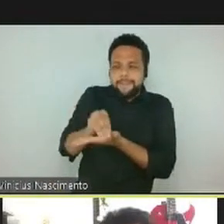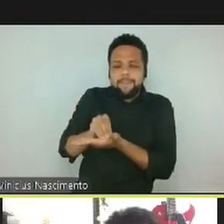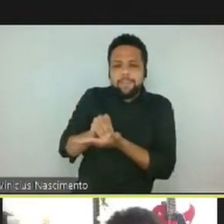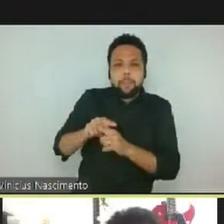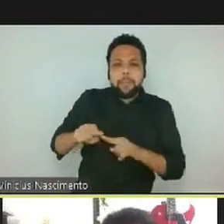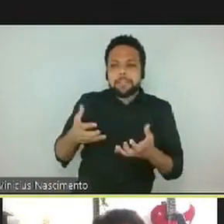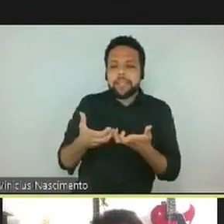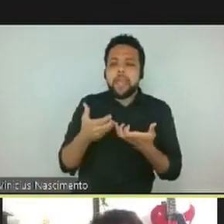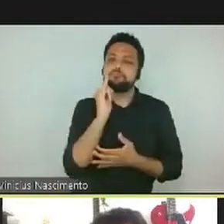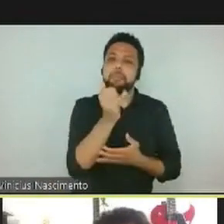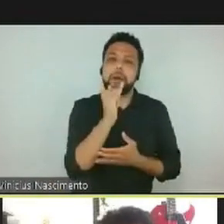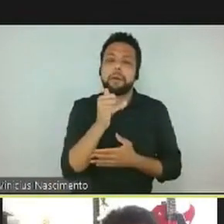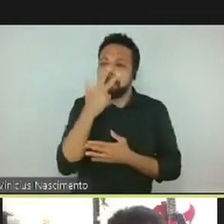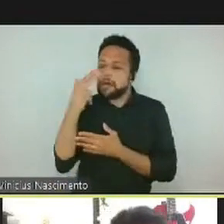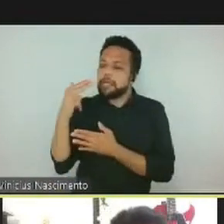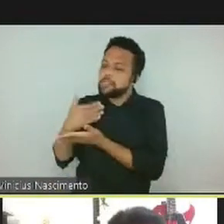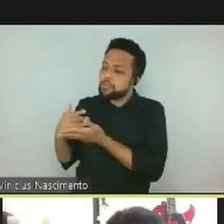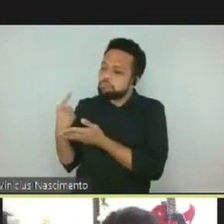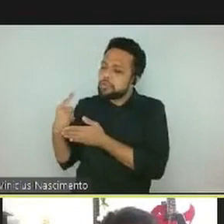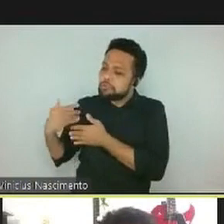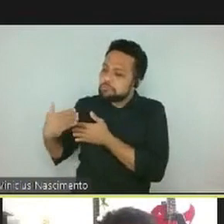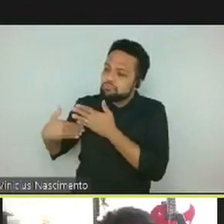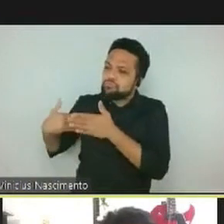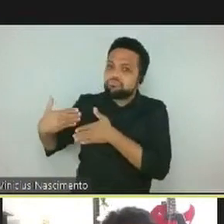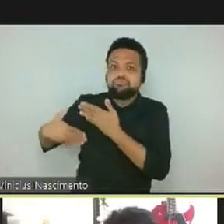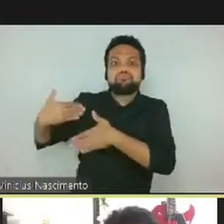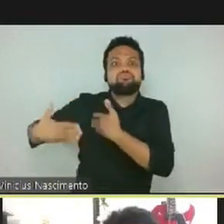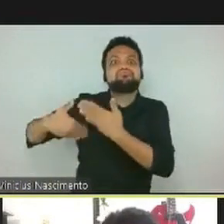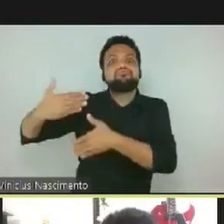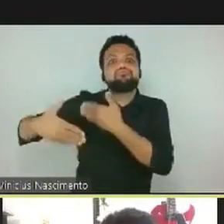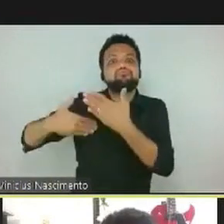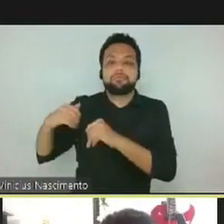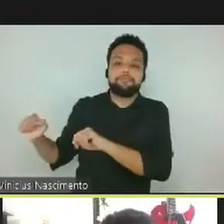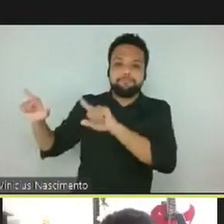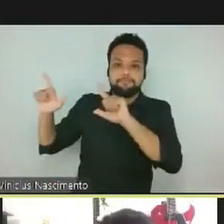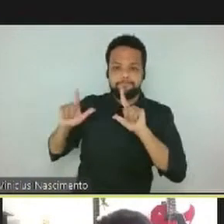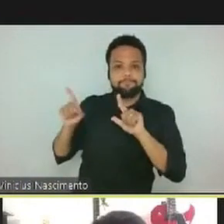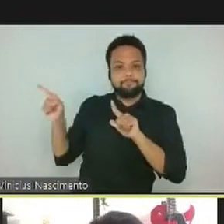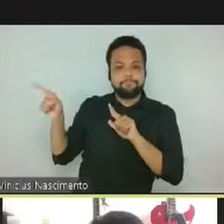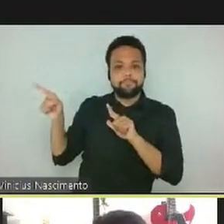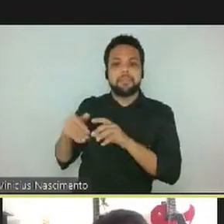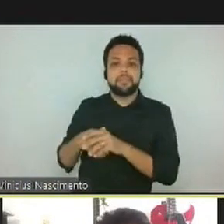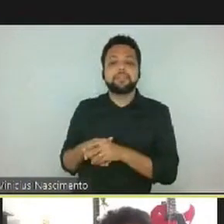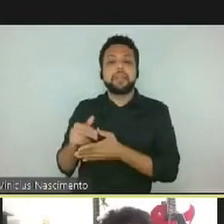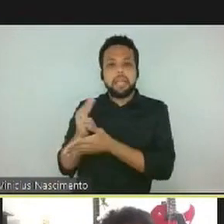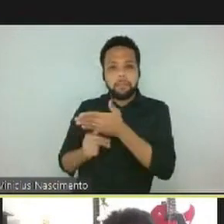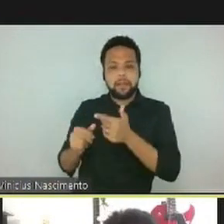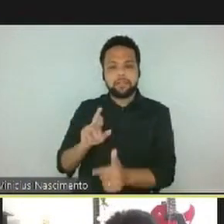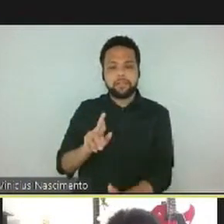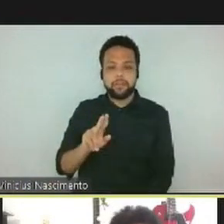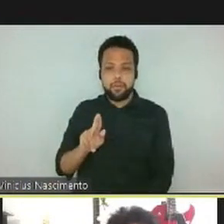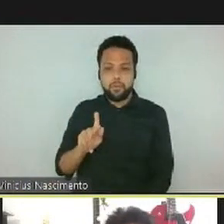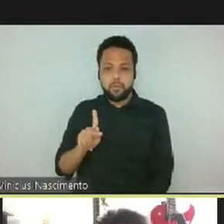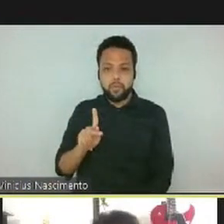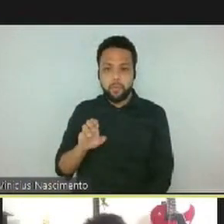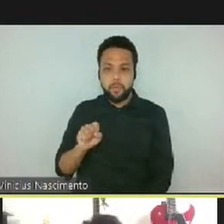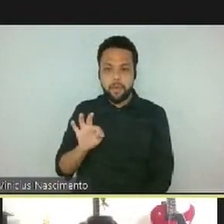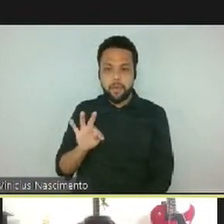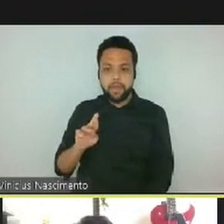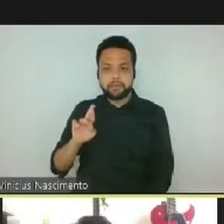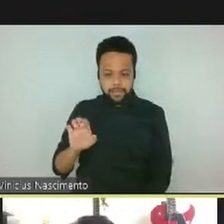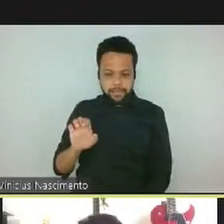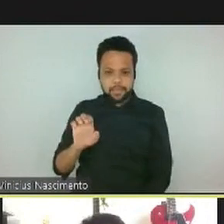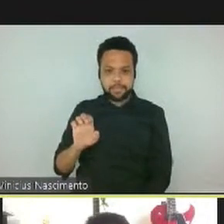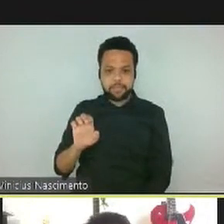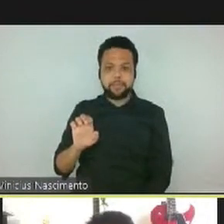foi evoluindo, né? Eu coloquei aqui uma imagem rupestre, né? Você vê, é uma chamada de pintura de rupestre, né?